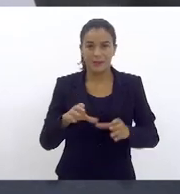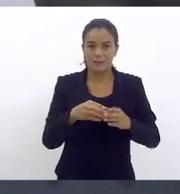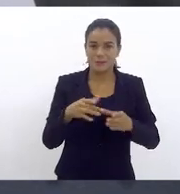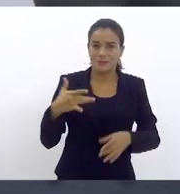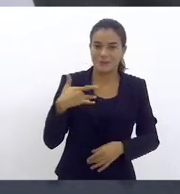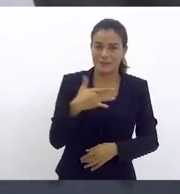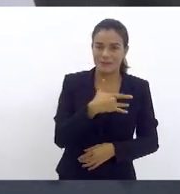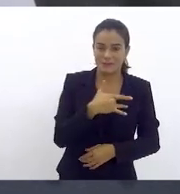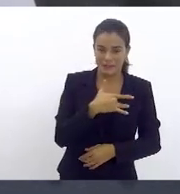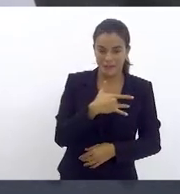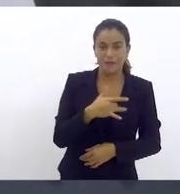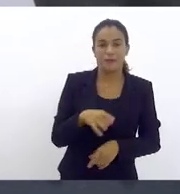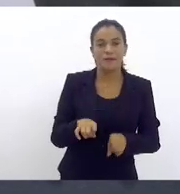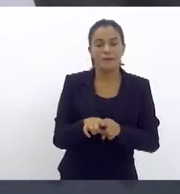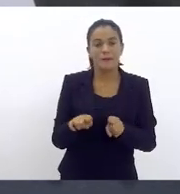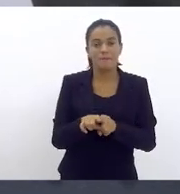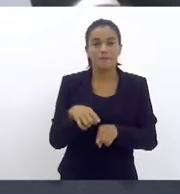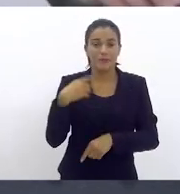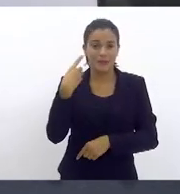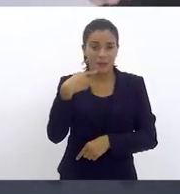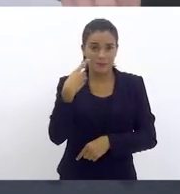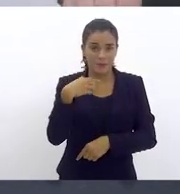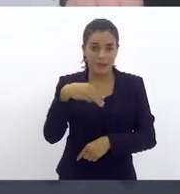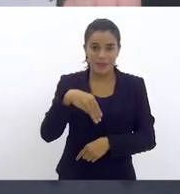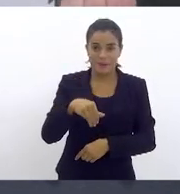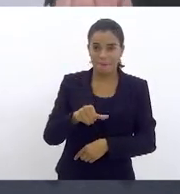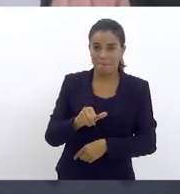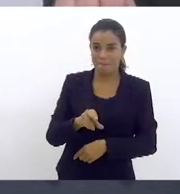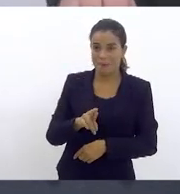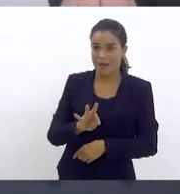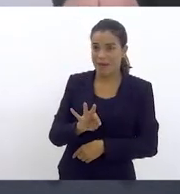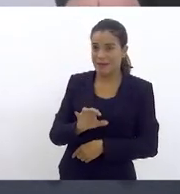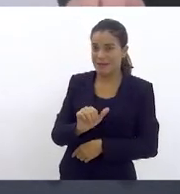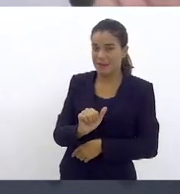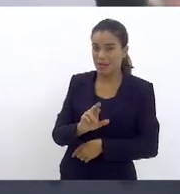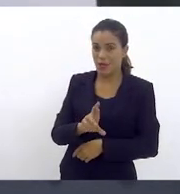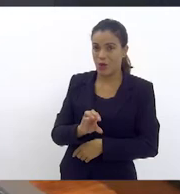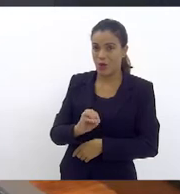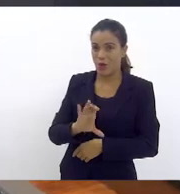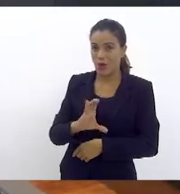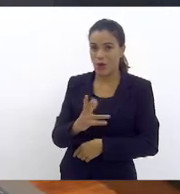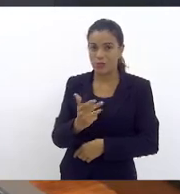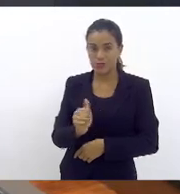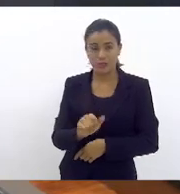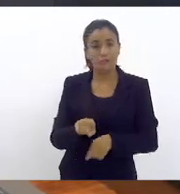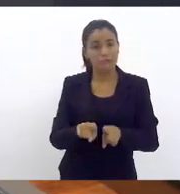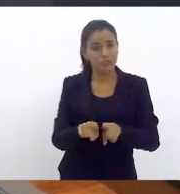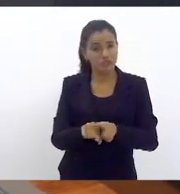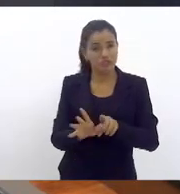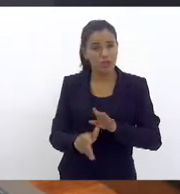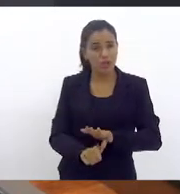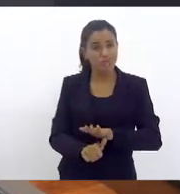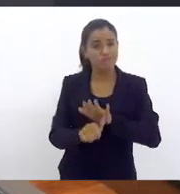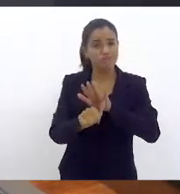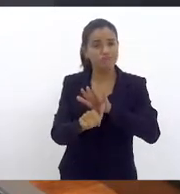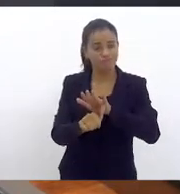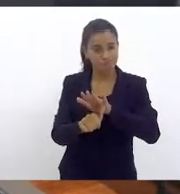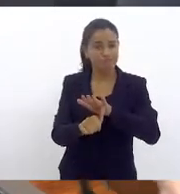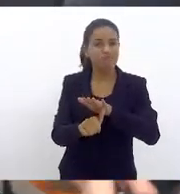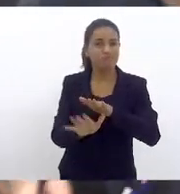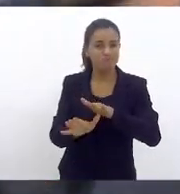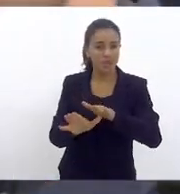casa da deputada Marta Rocha que já presidiu também a comissão de saúde e é uma deputada